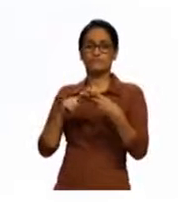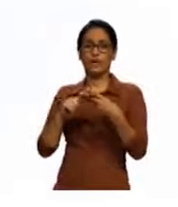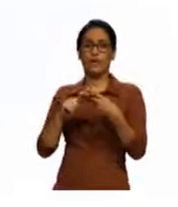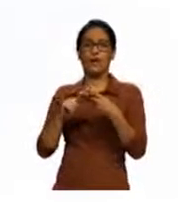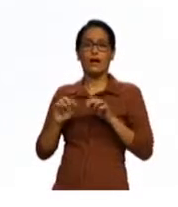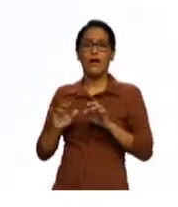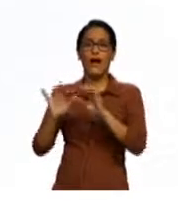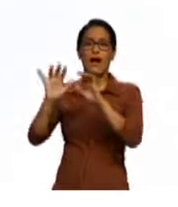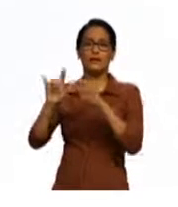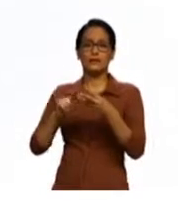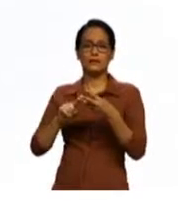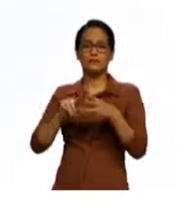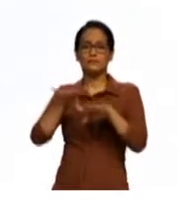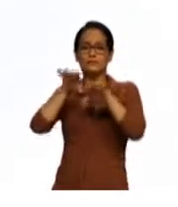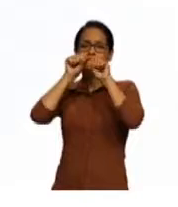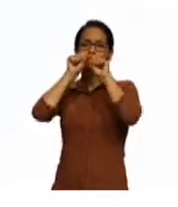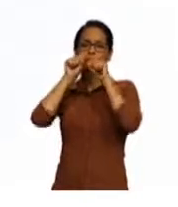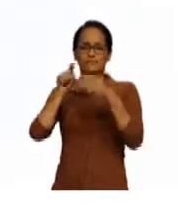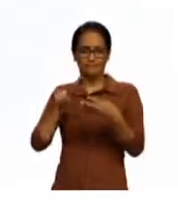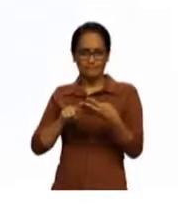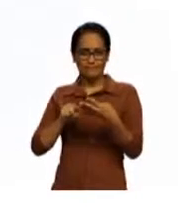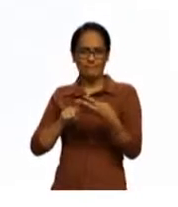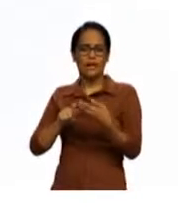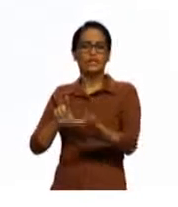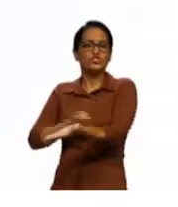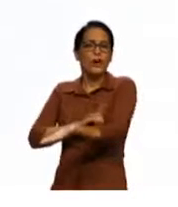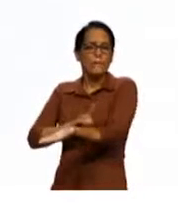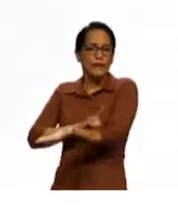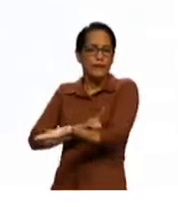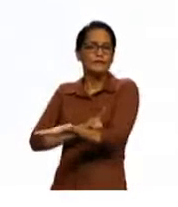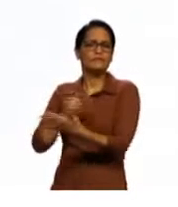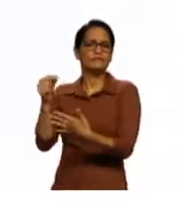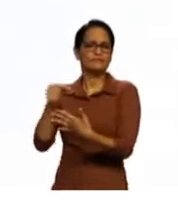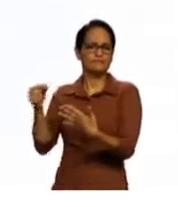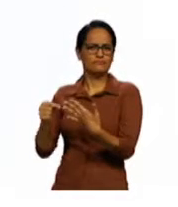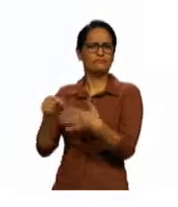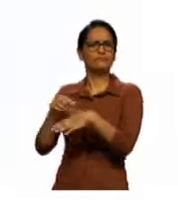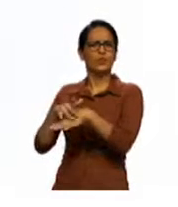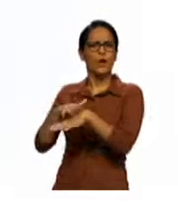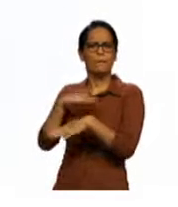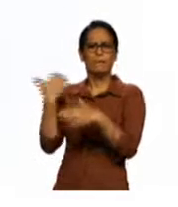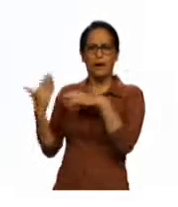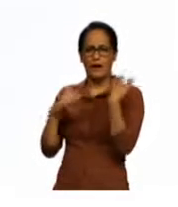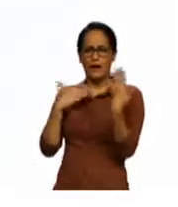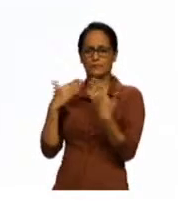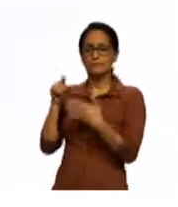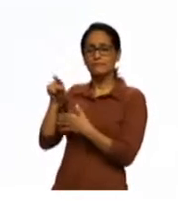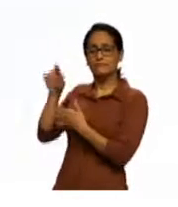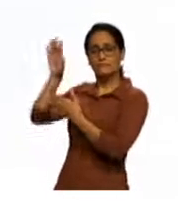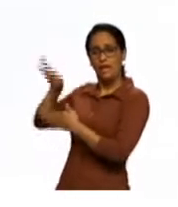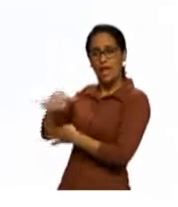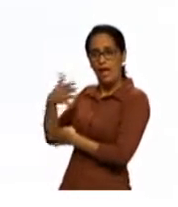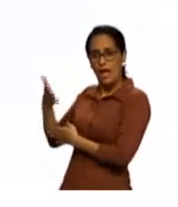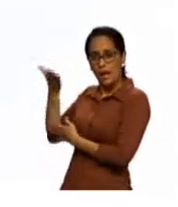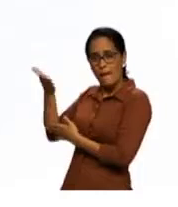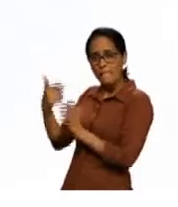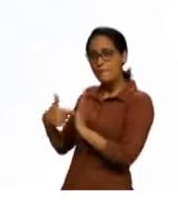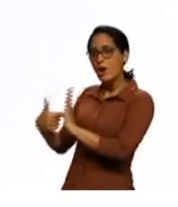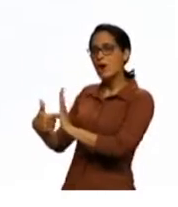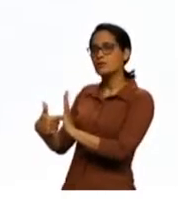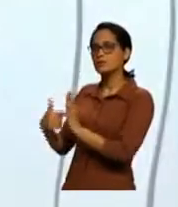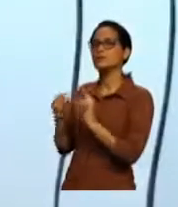doenças respiratórias, diabetes e por aí vai. O que esse gráfico, então, ele vai nos